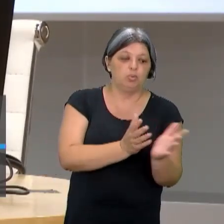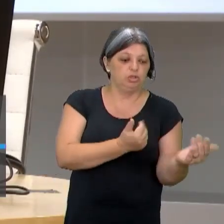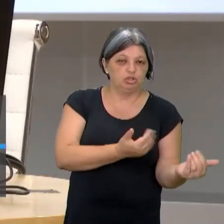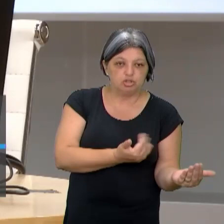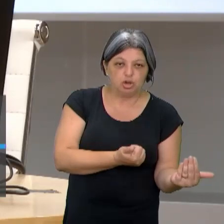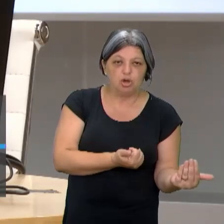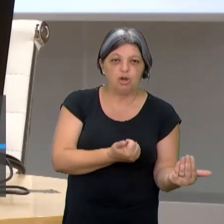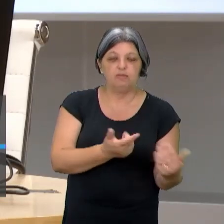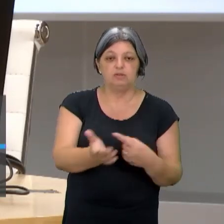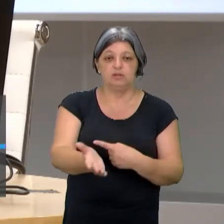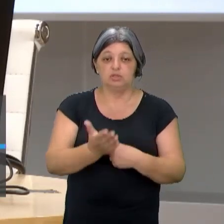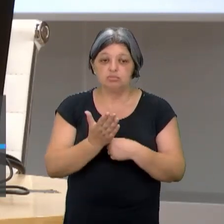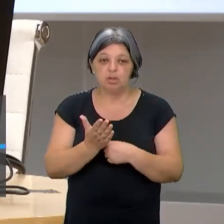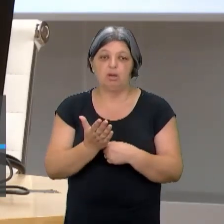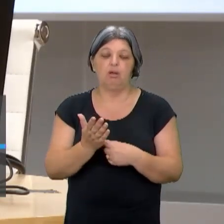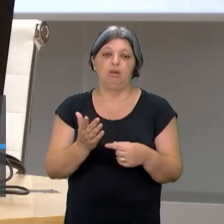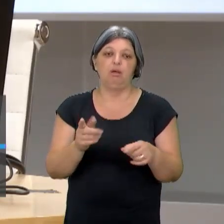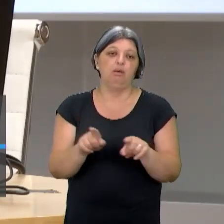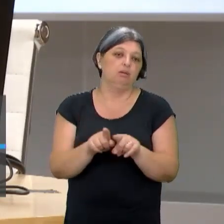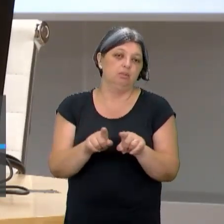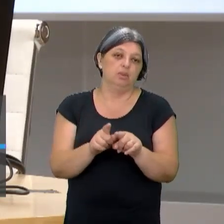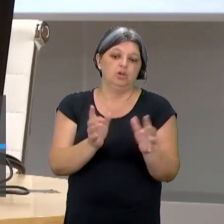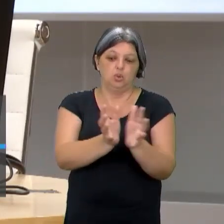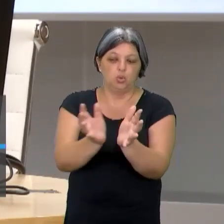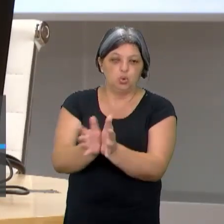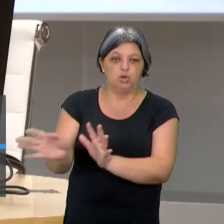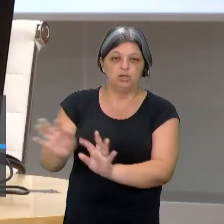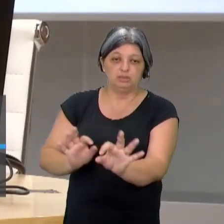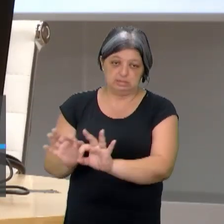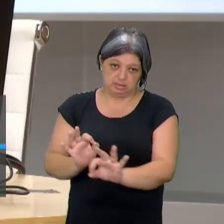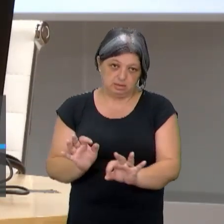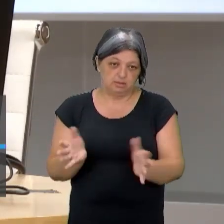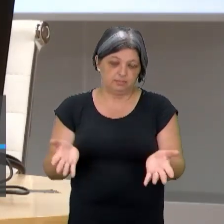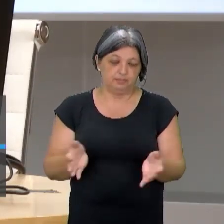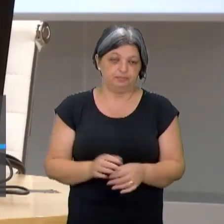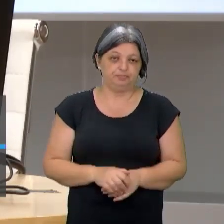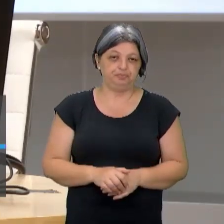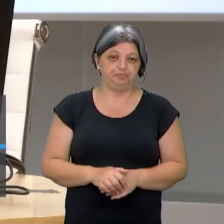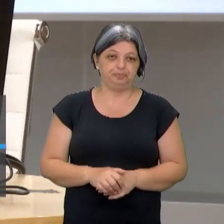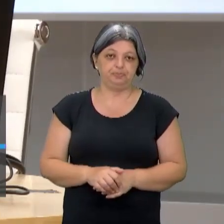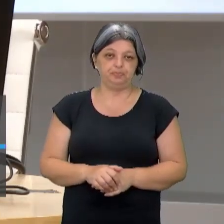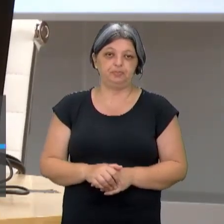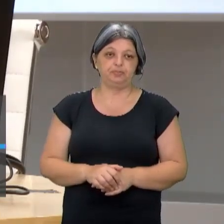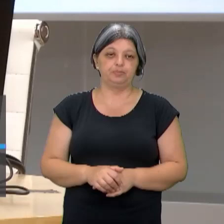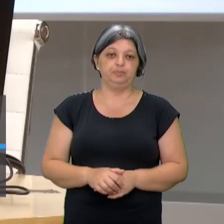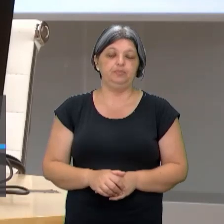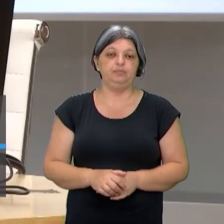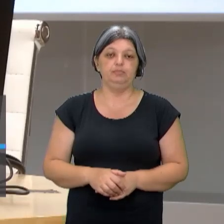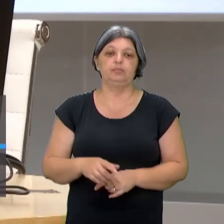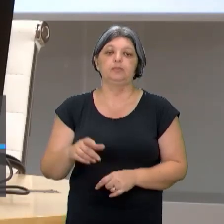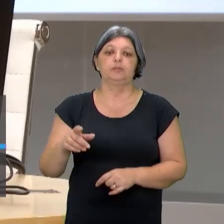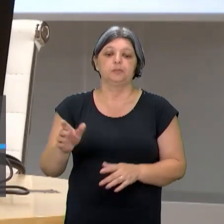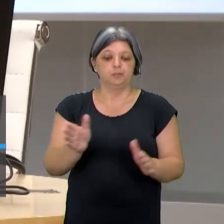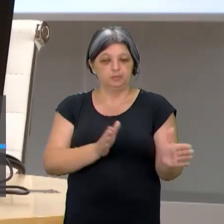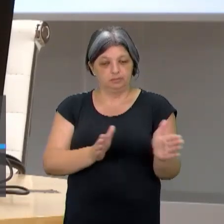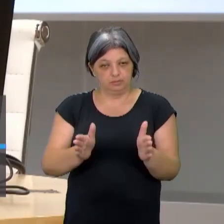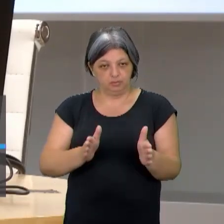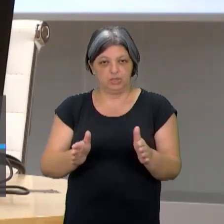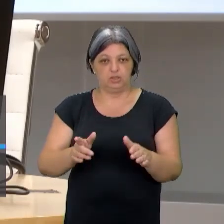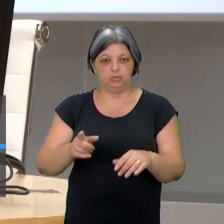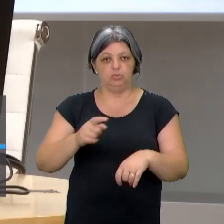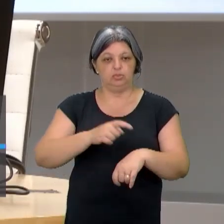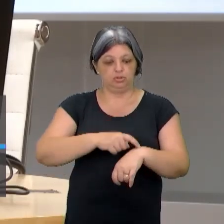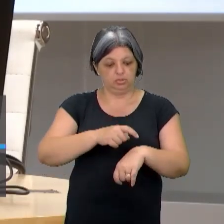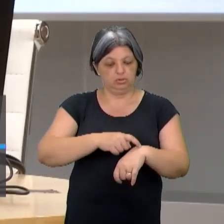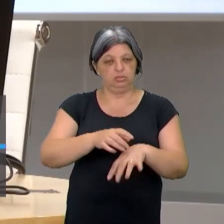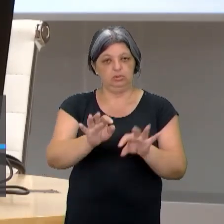gente de alguma forma, os líderes de turma. Enfim, nesse momento dos alinhamentos, né, que a gente define aí